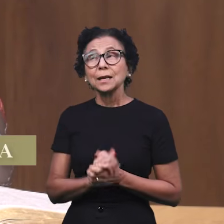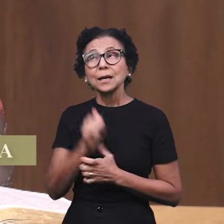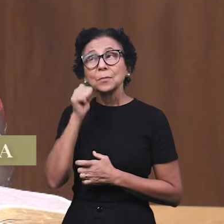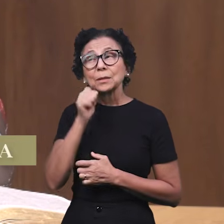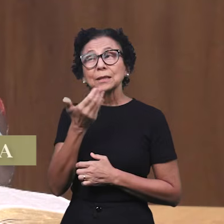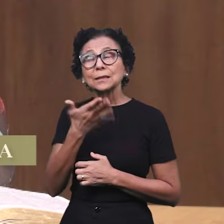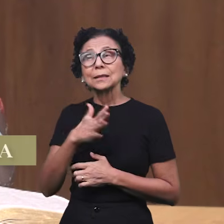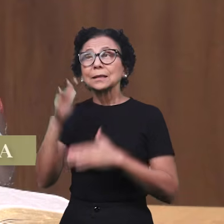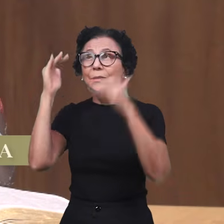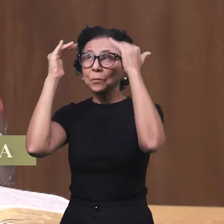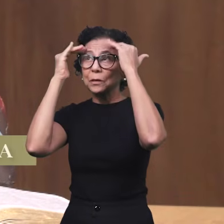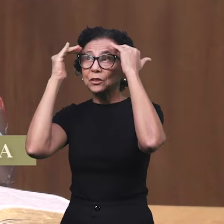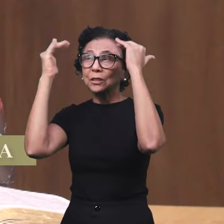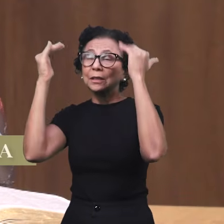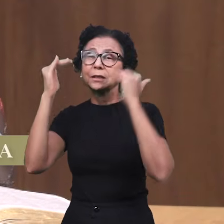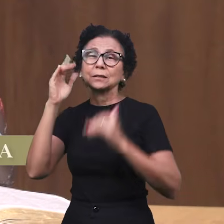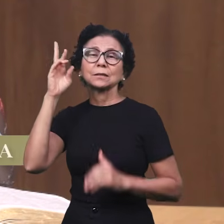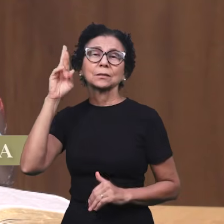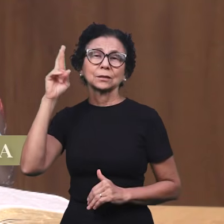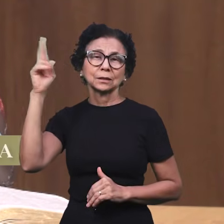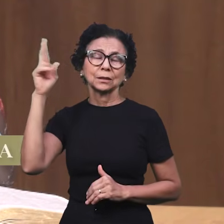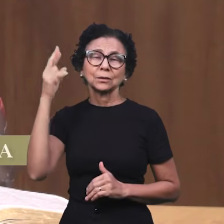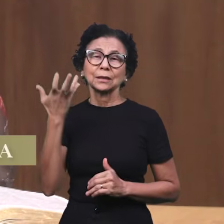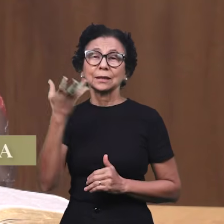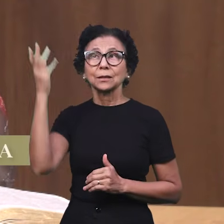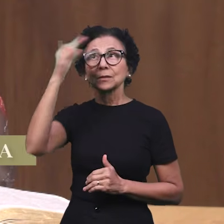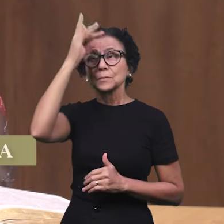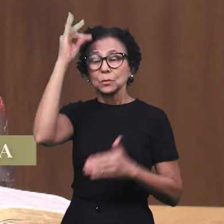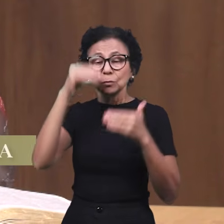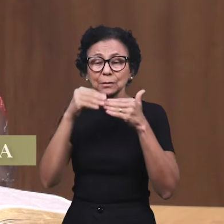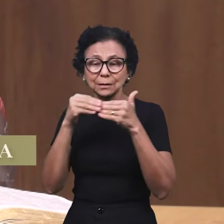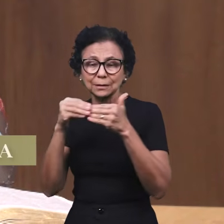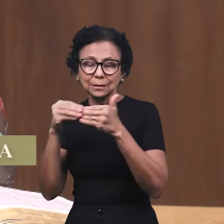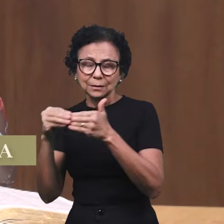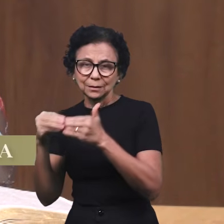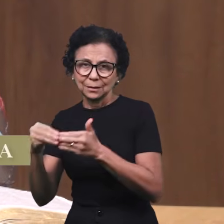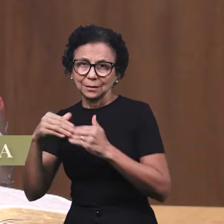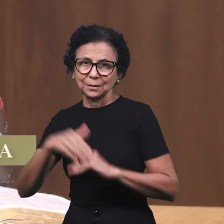isso para aquele exato dia. Né? Então nós vemos que